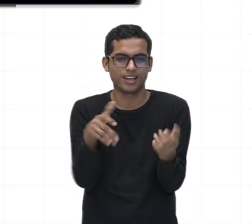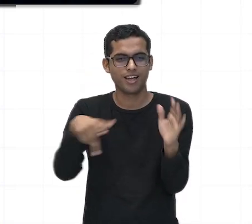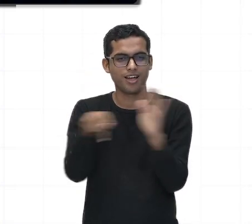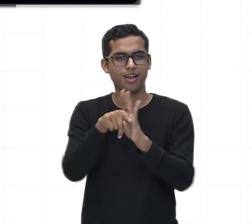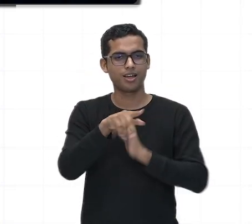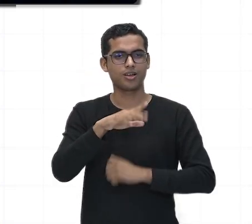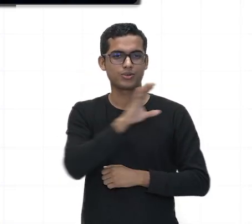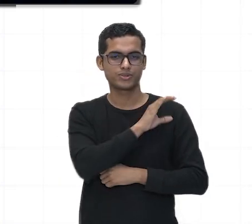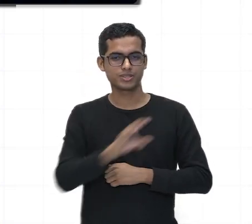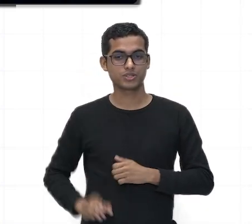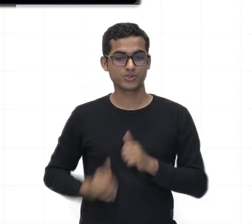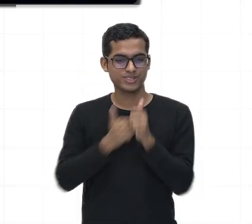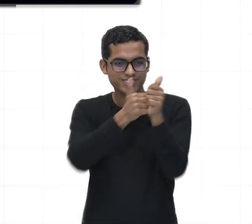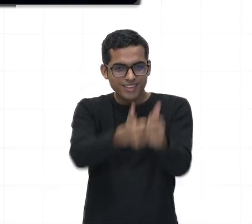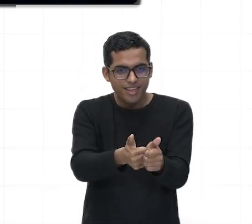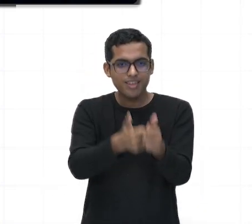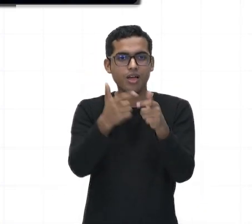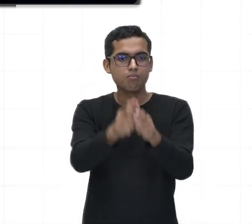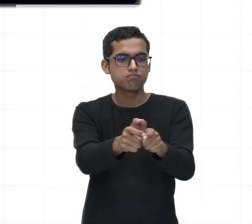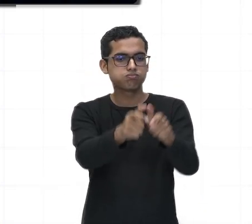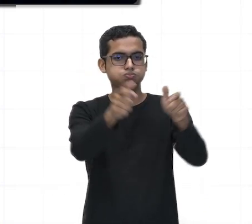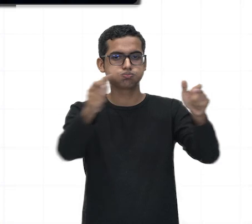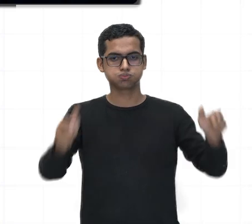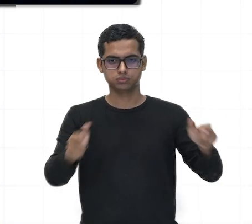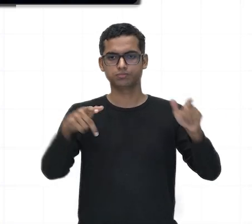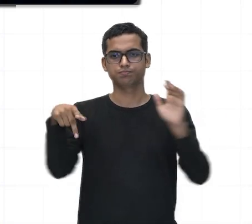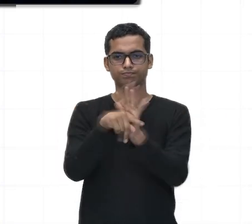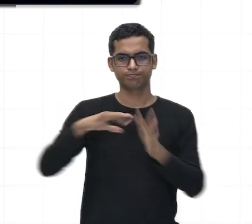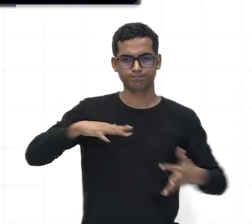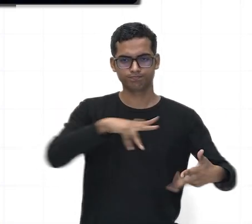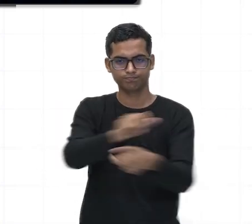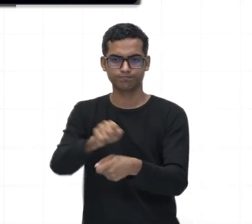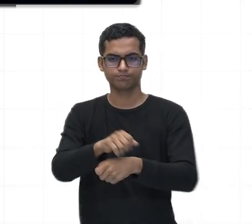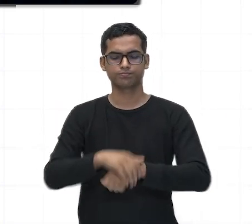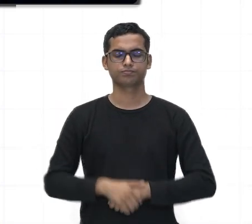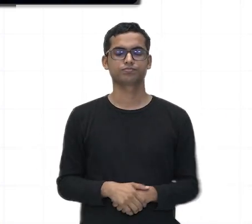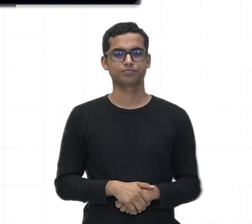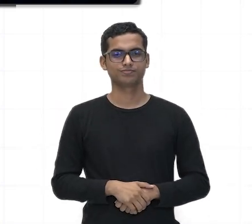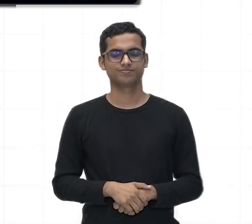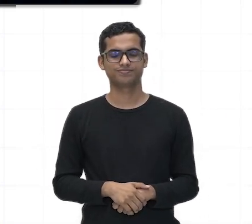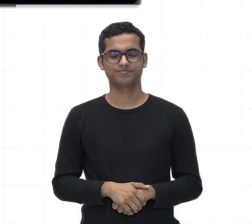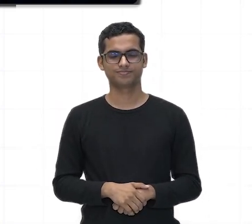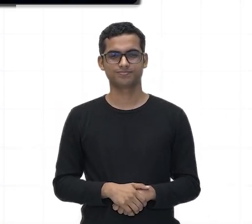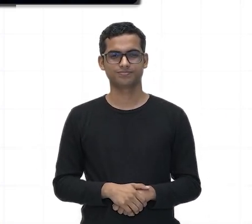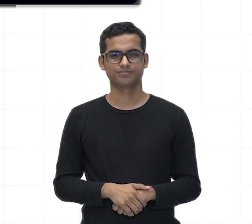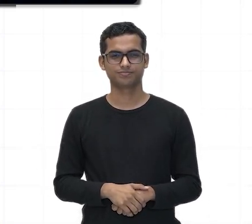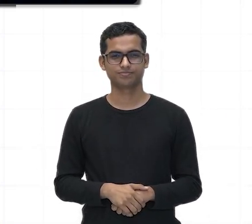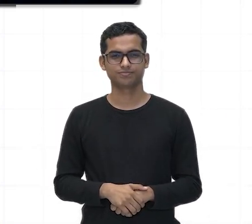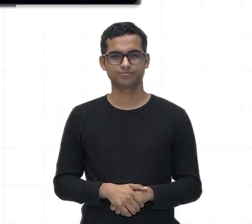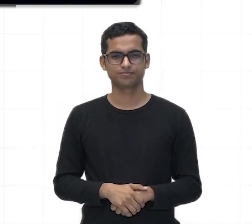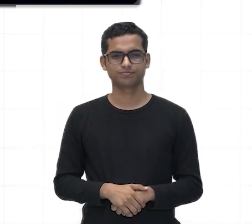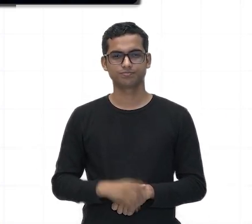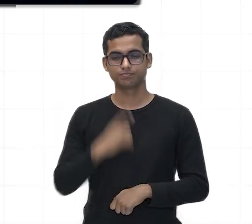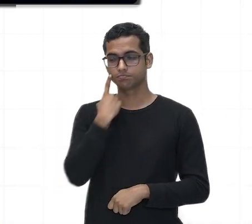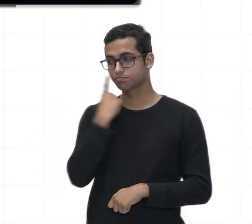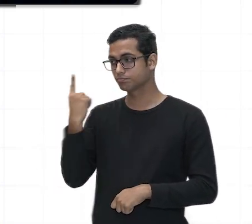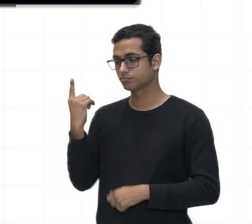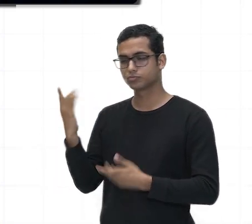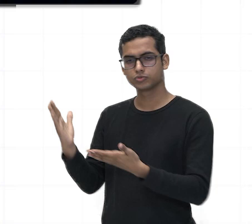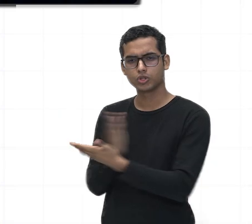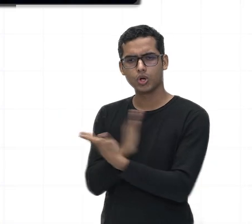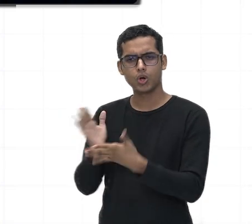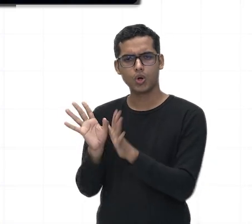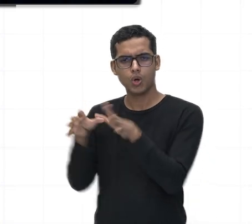os grupos, né? Vamos ver aqui nesse momento como os diferentes grupos cristãos